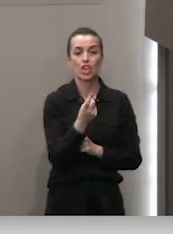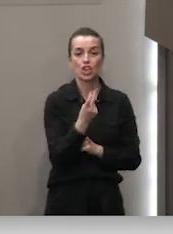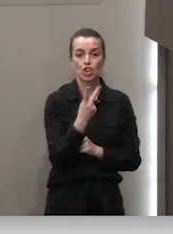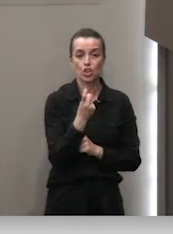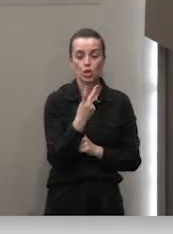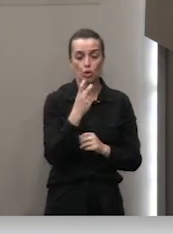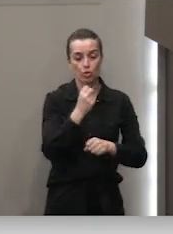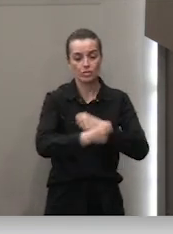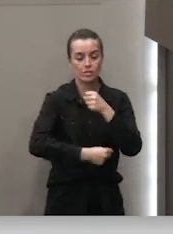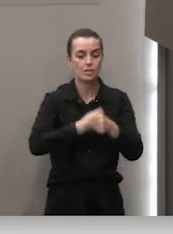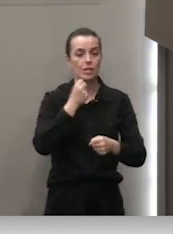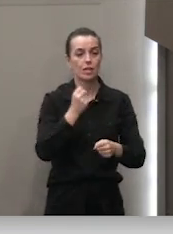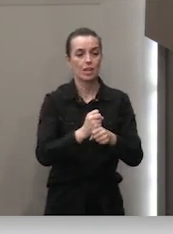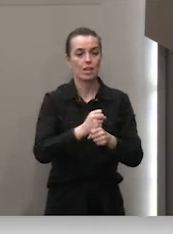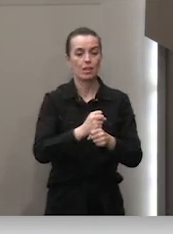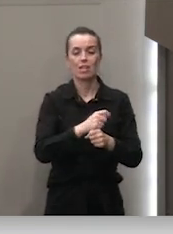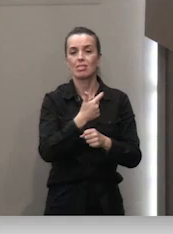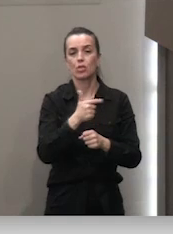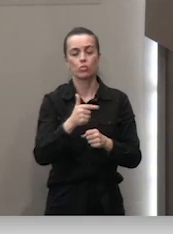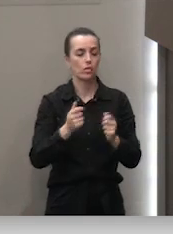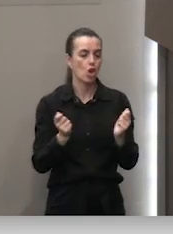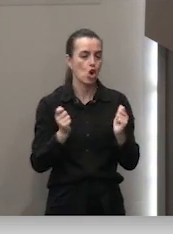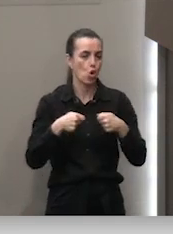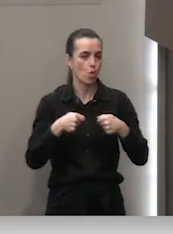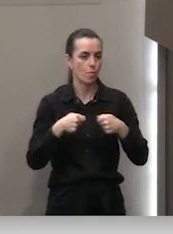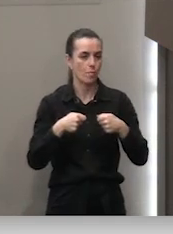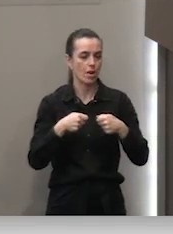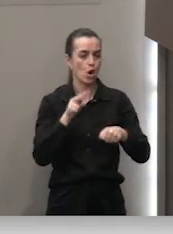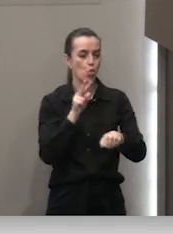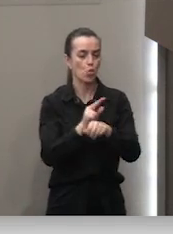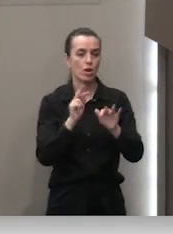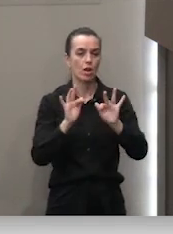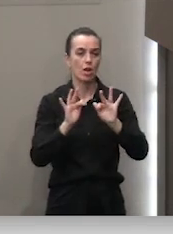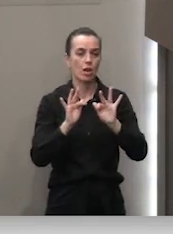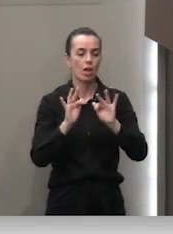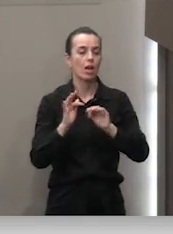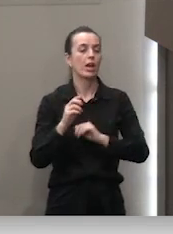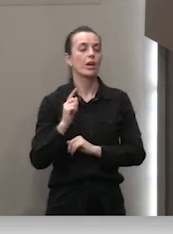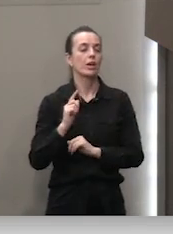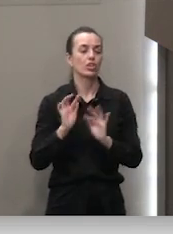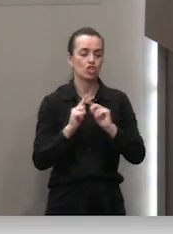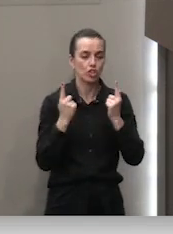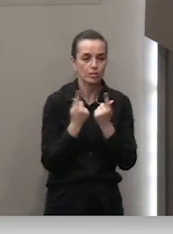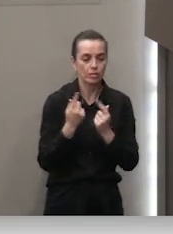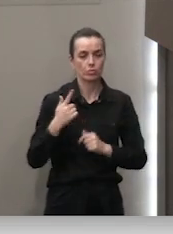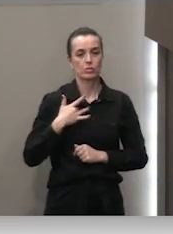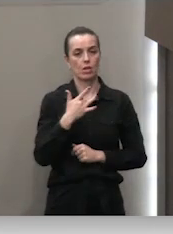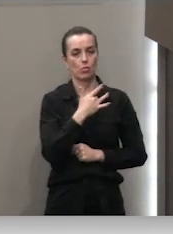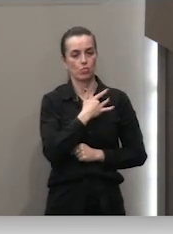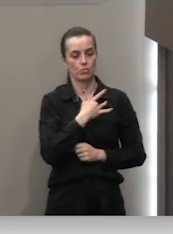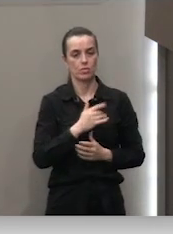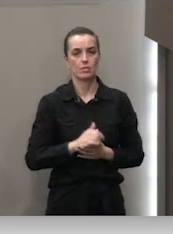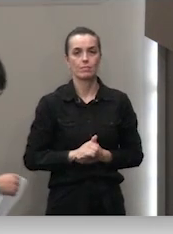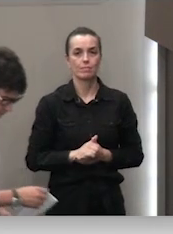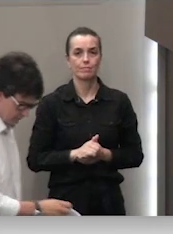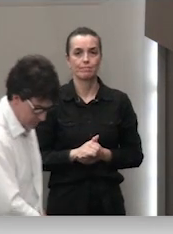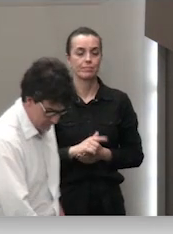anos de incompetência na gestão de saúde e não é falta de dinheiro, que é 200 milhões da saúde de Passo Fundo.